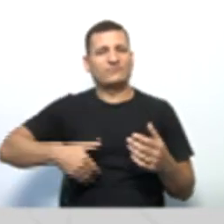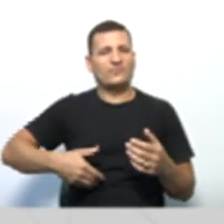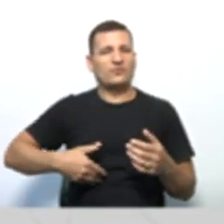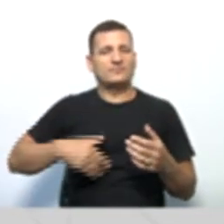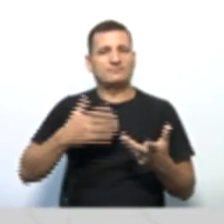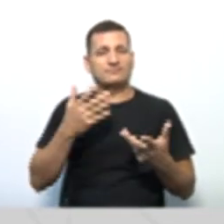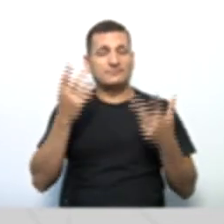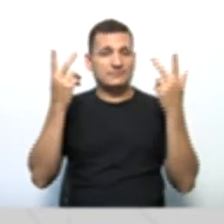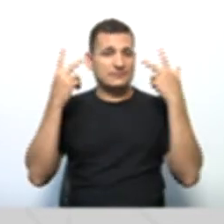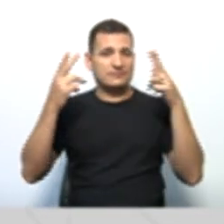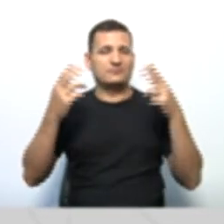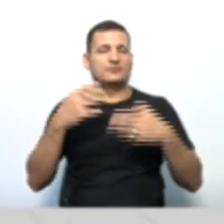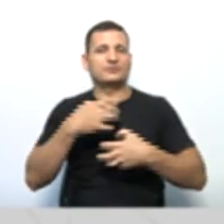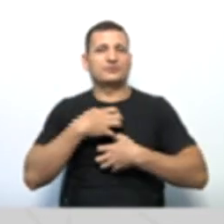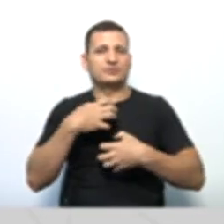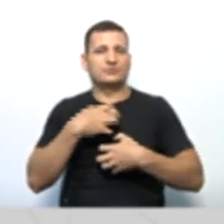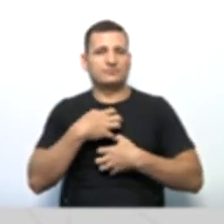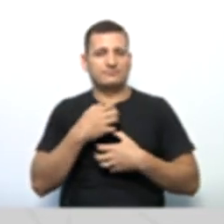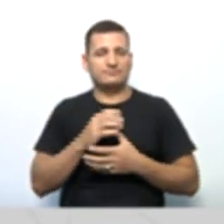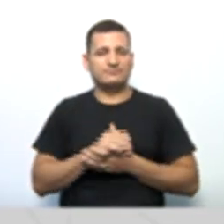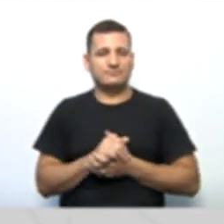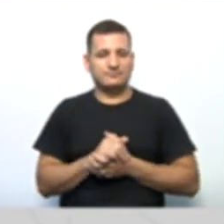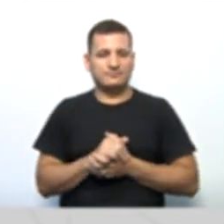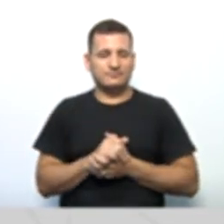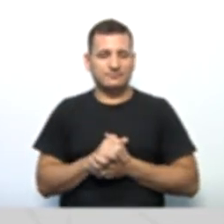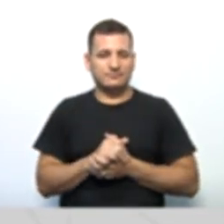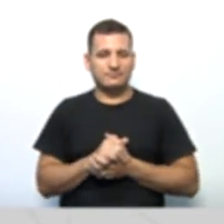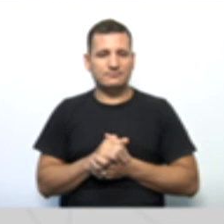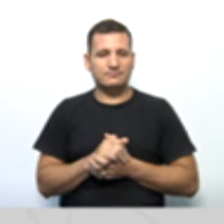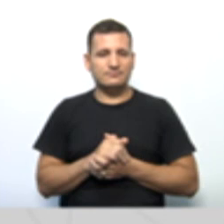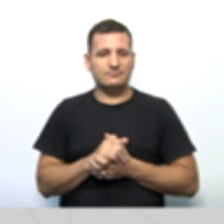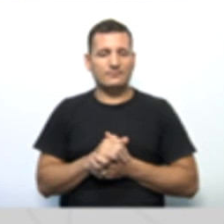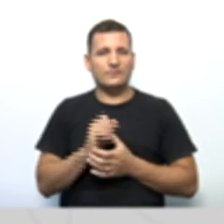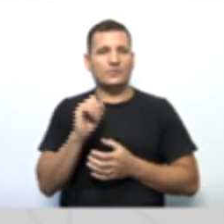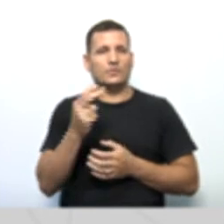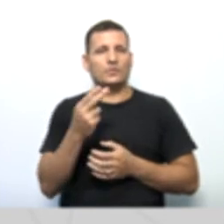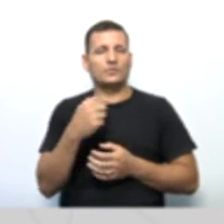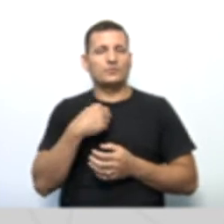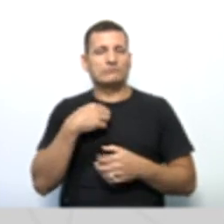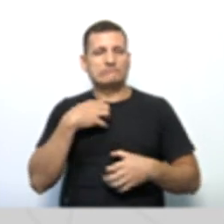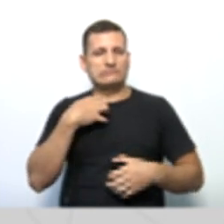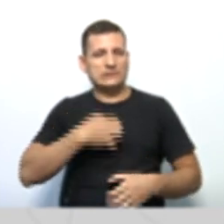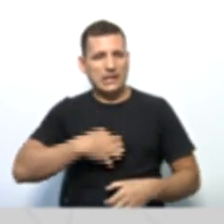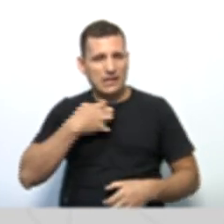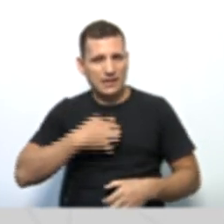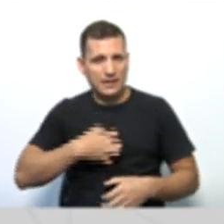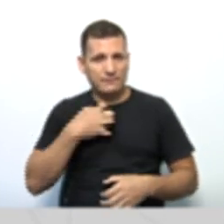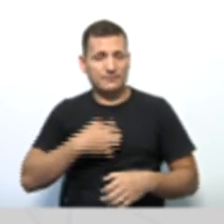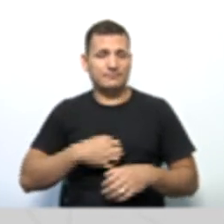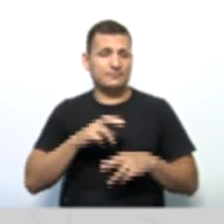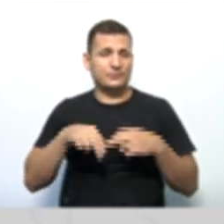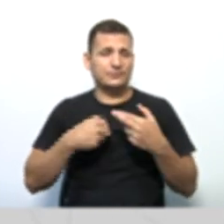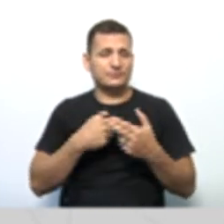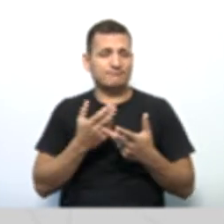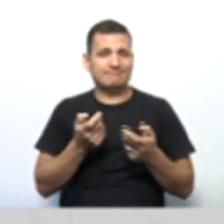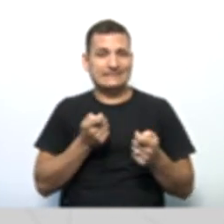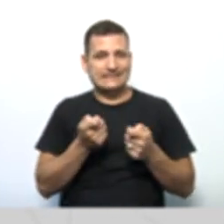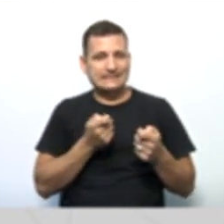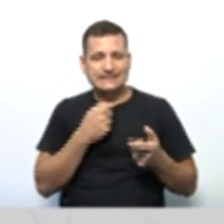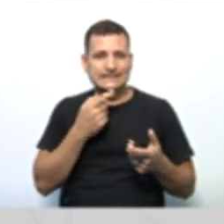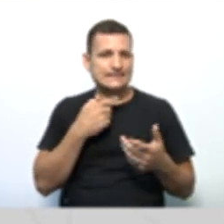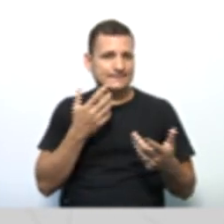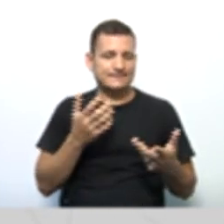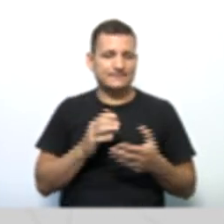minha natureza, meu instinto, ou então eu tava com muita raiva, por isso eu perdi o controle. Então quem vai trabalhar